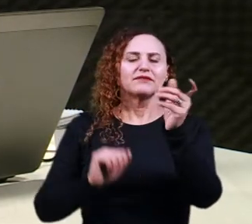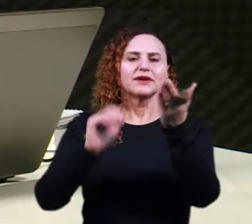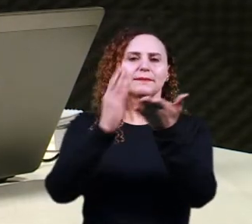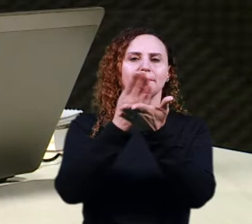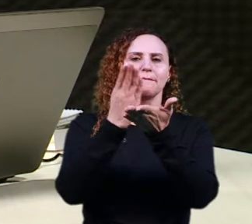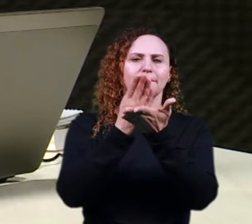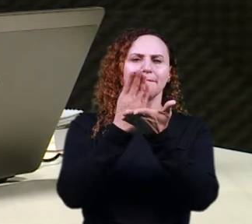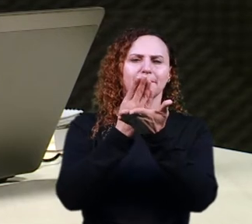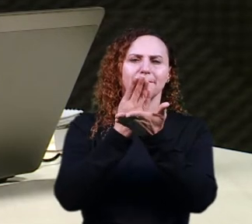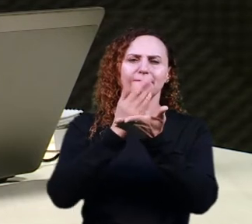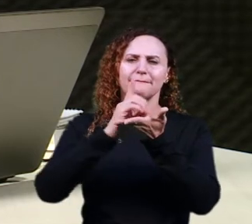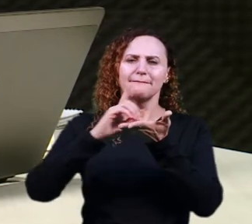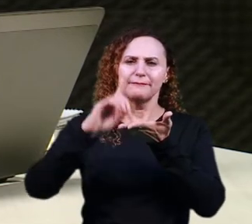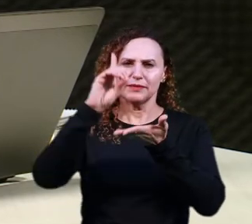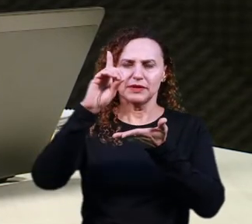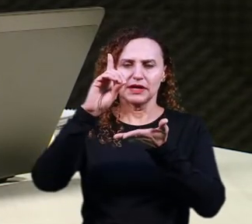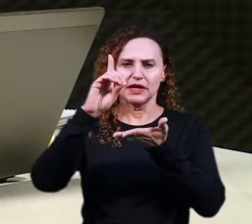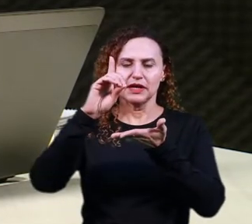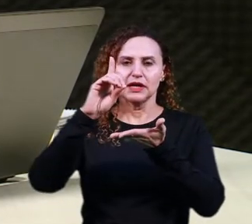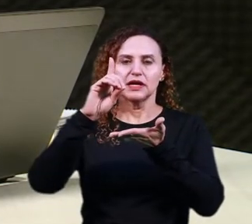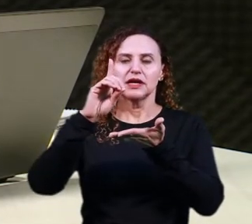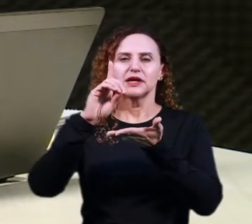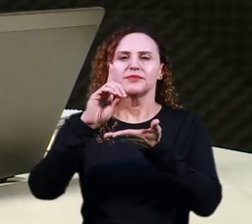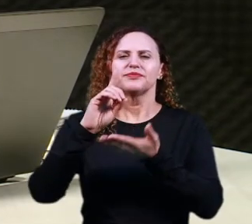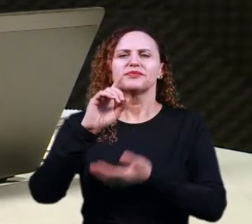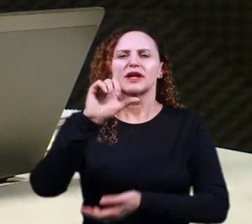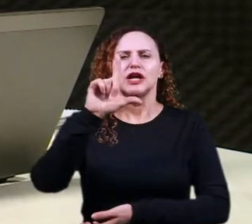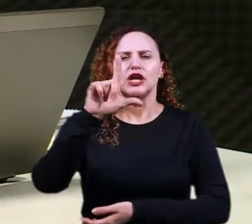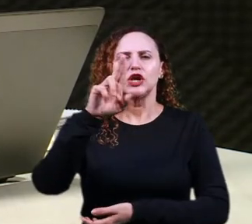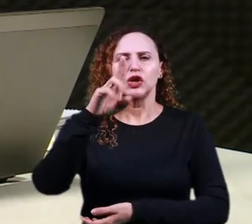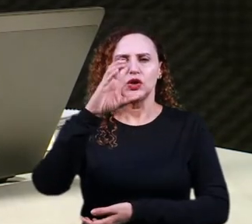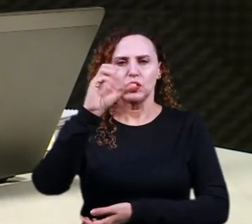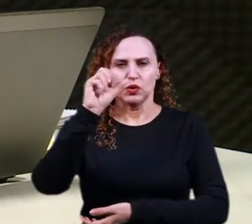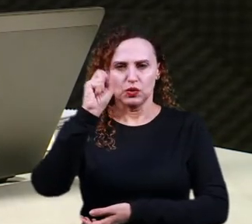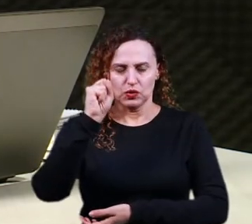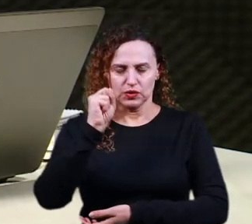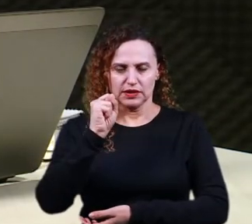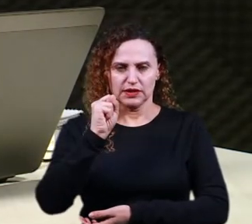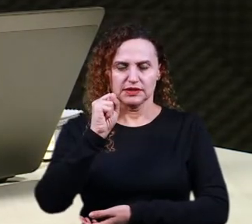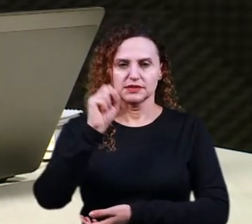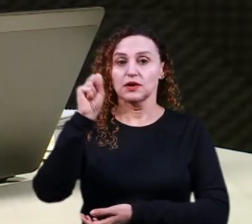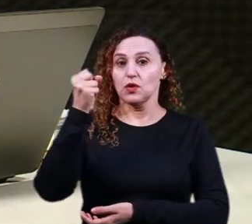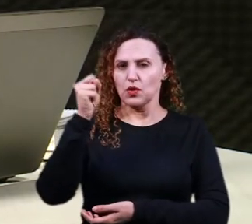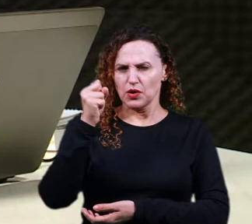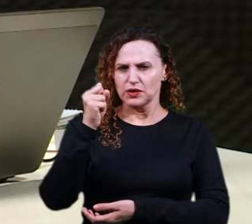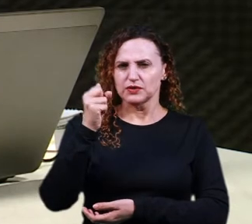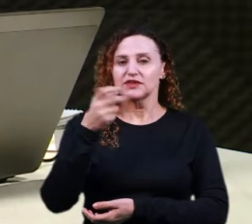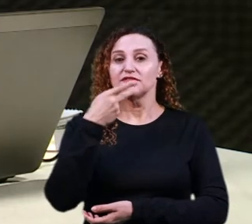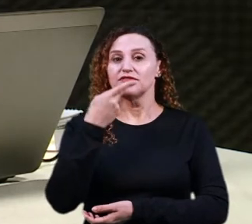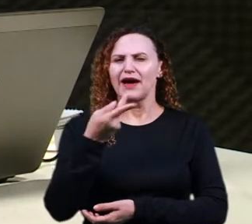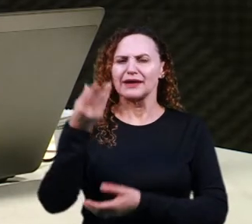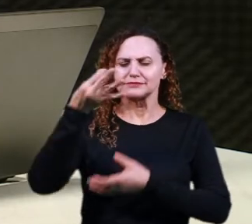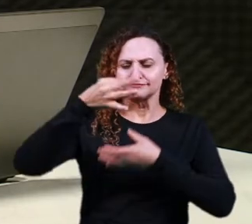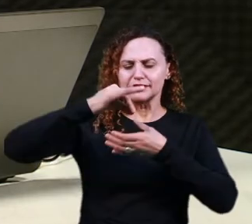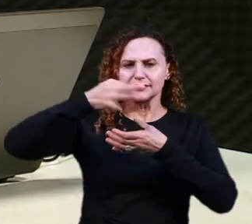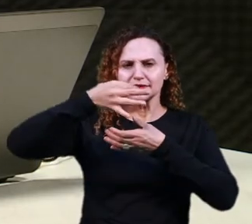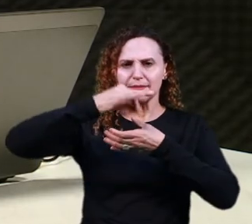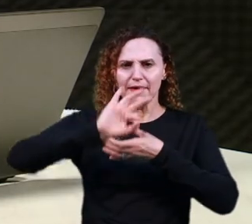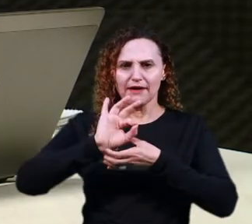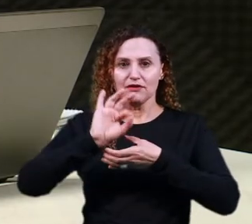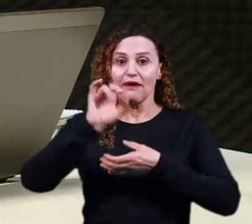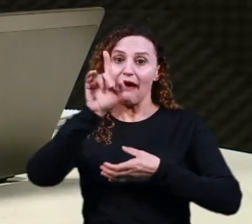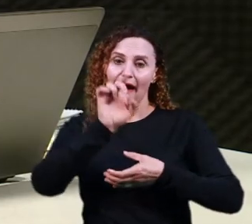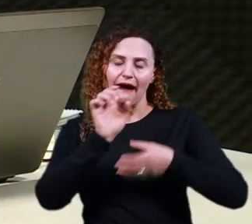de Lucas 8 que é a semente é a palavra de Deus Então veja esse sermão